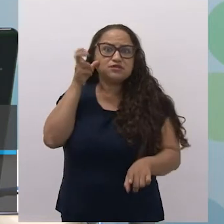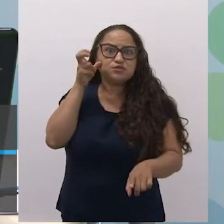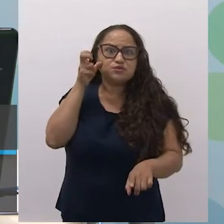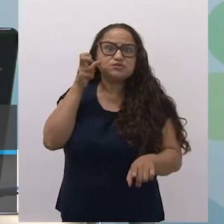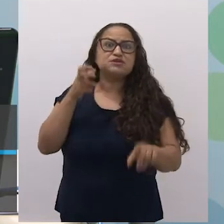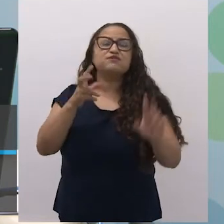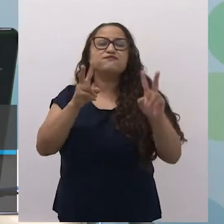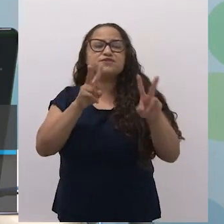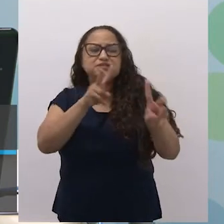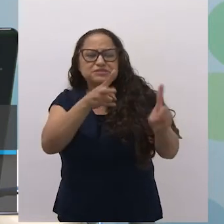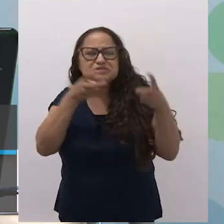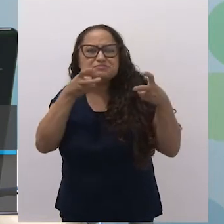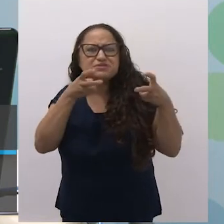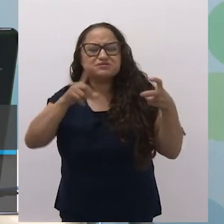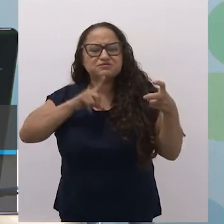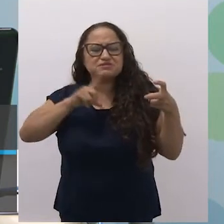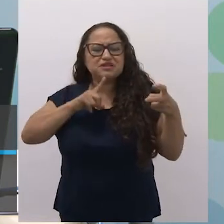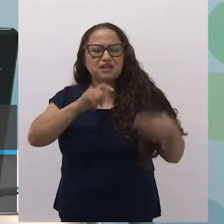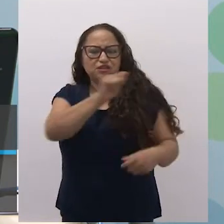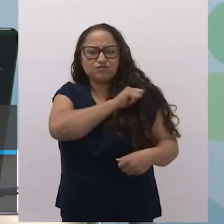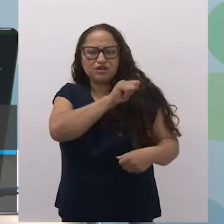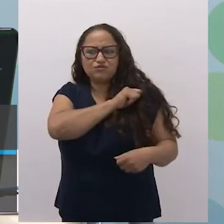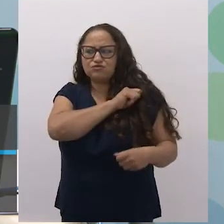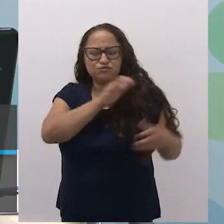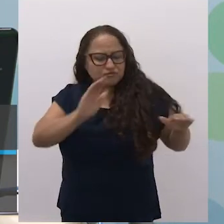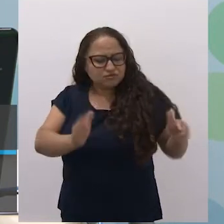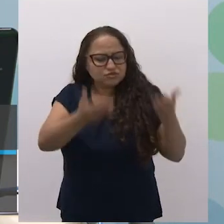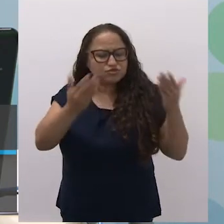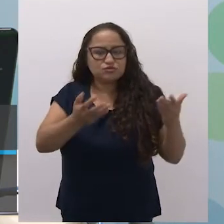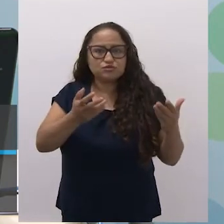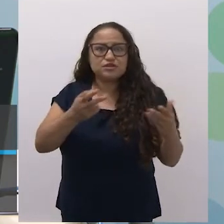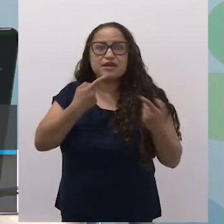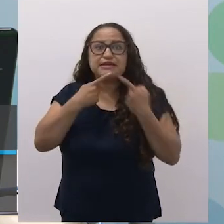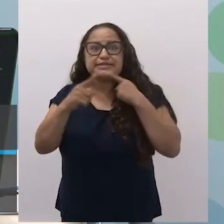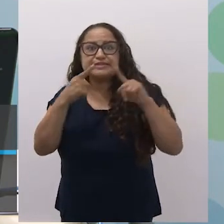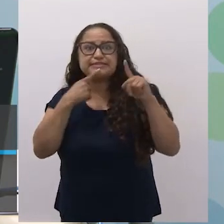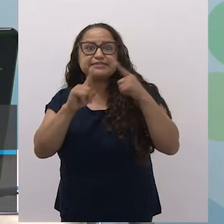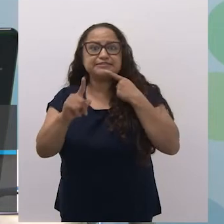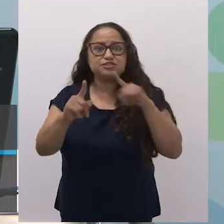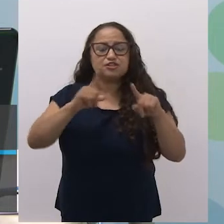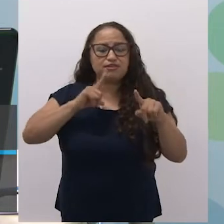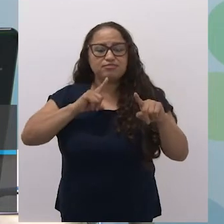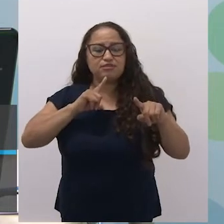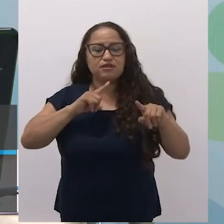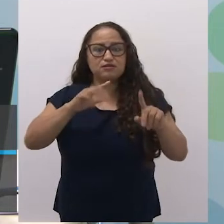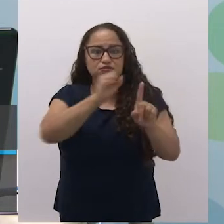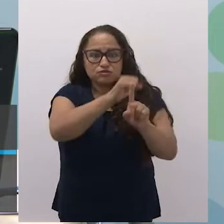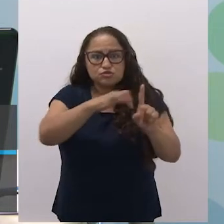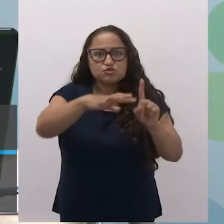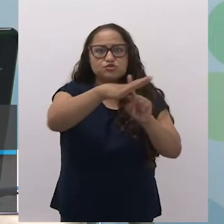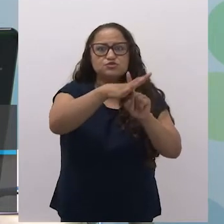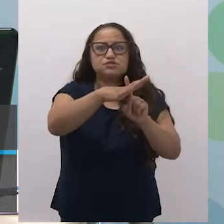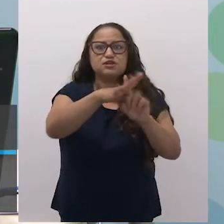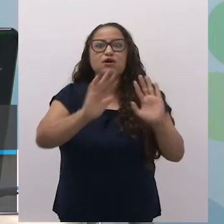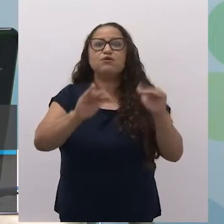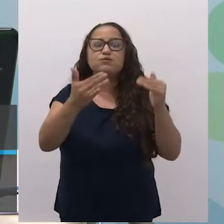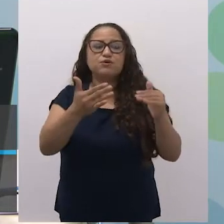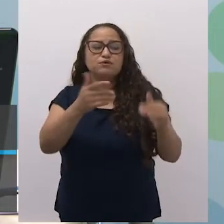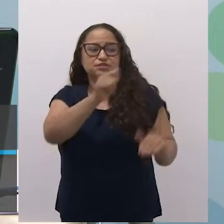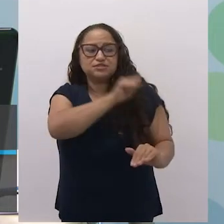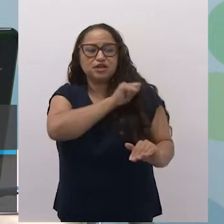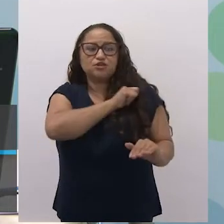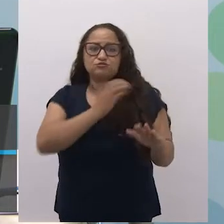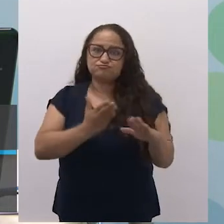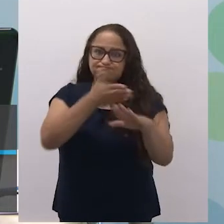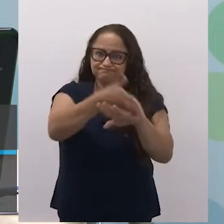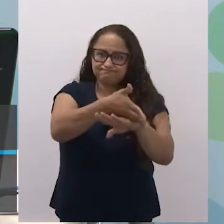alunos auxilia em direcionar uma formação crítica e associada ao espaço social ao qual este aluno está